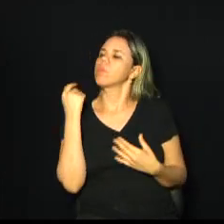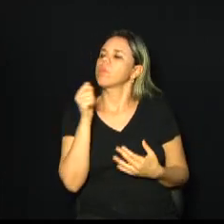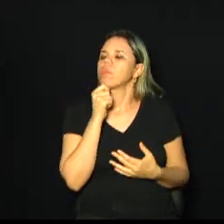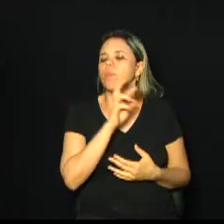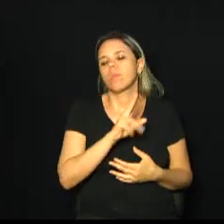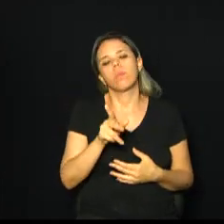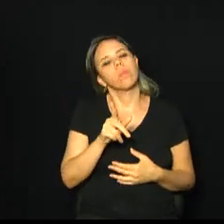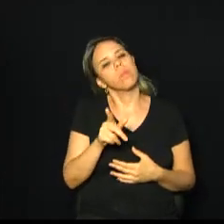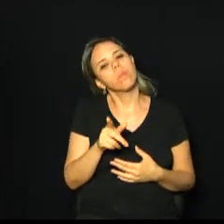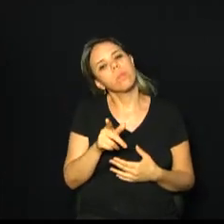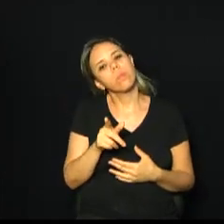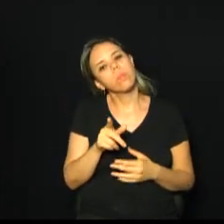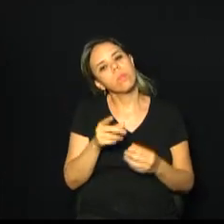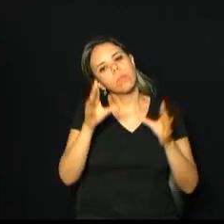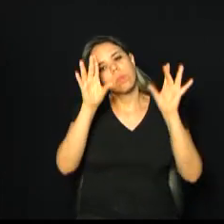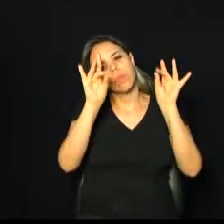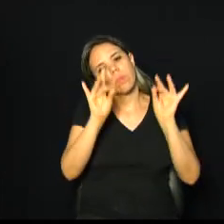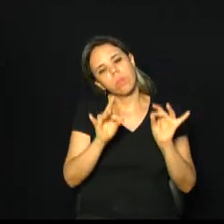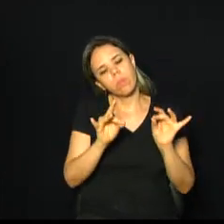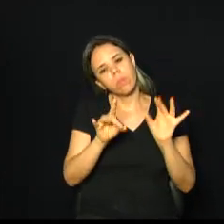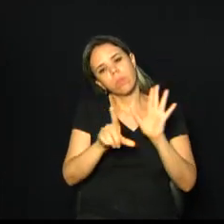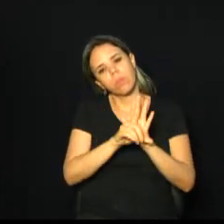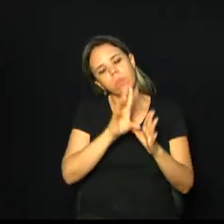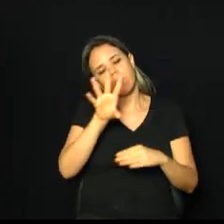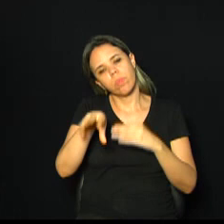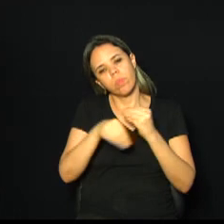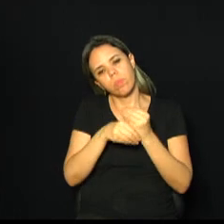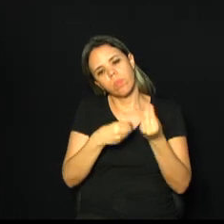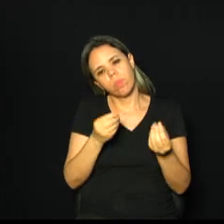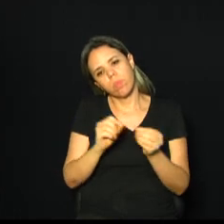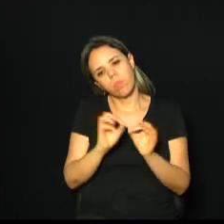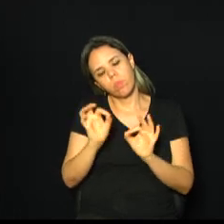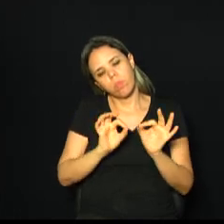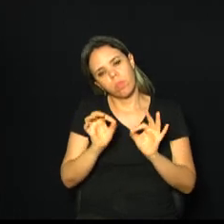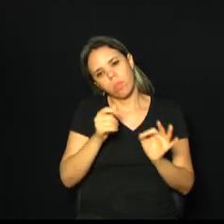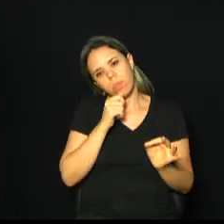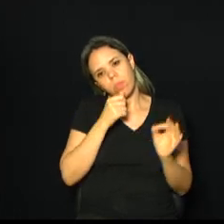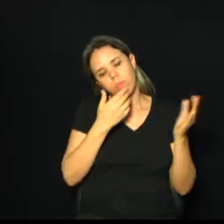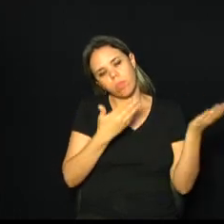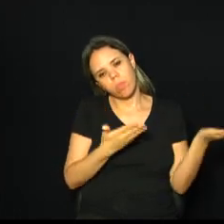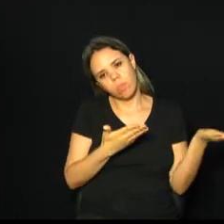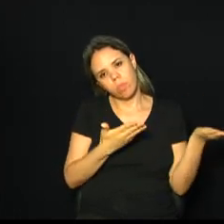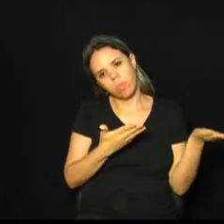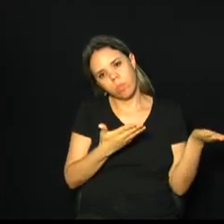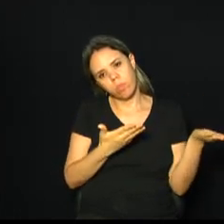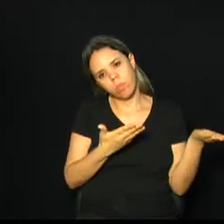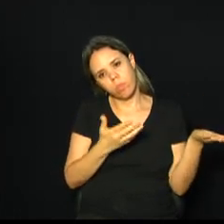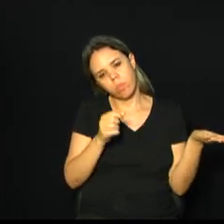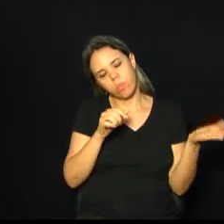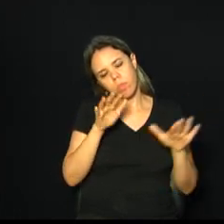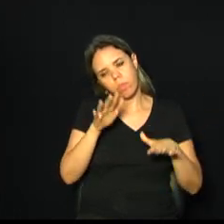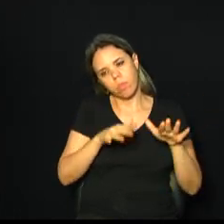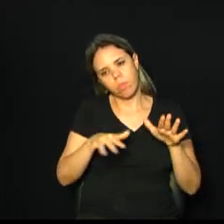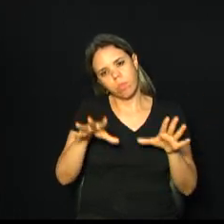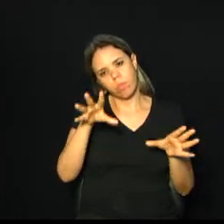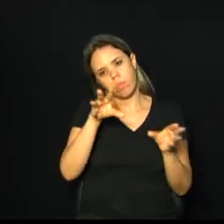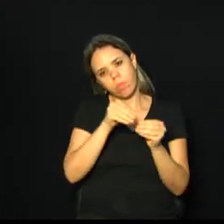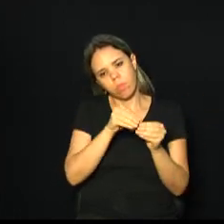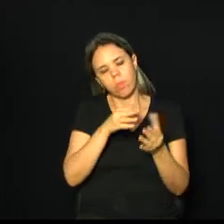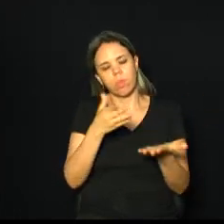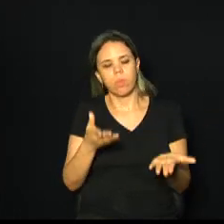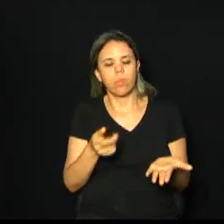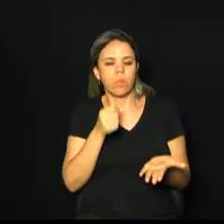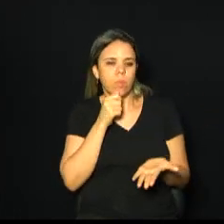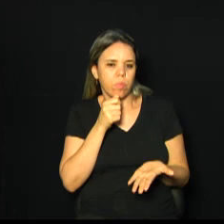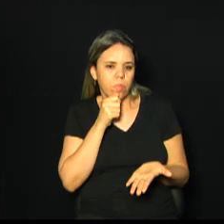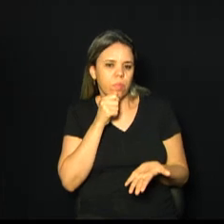está muito bem definido na lei como isso vai ser feito. É muito genérico ainda.